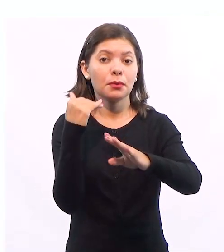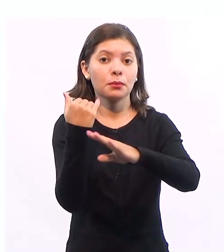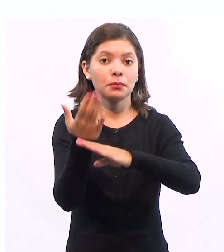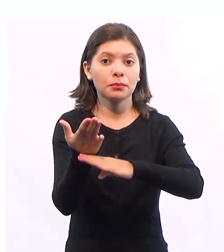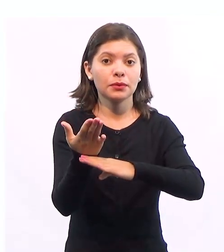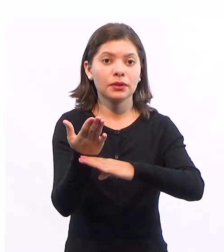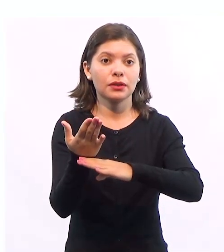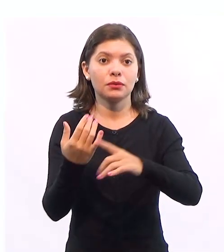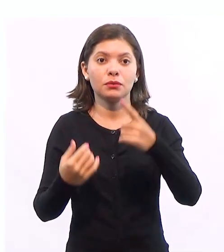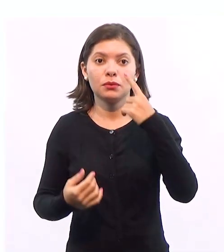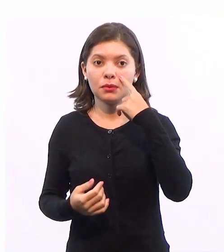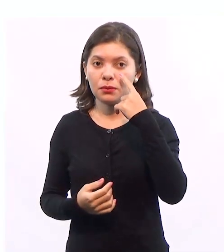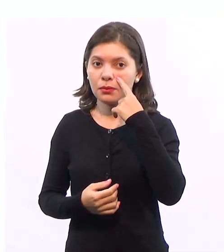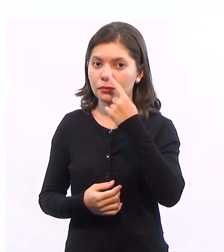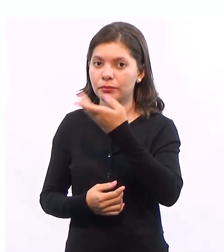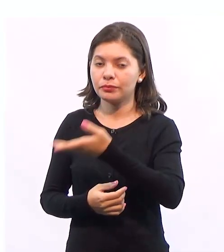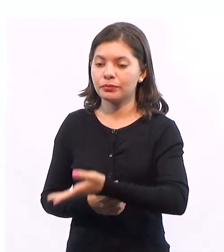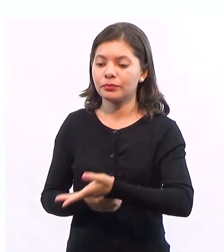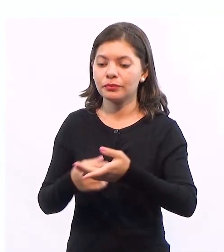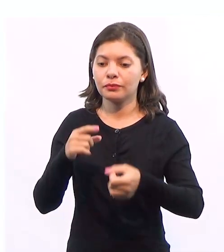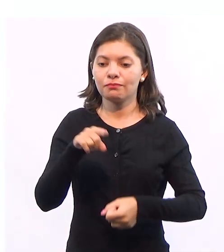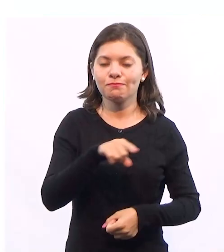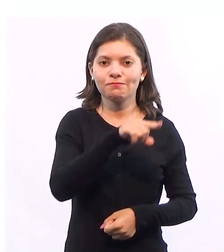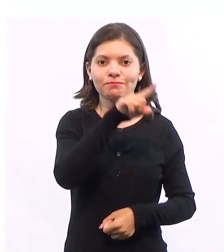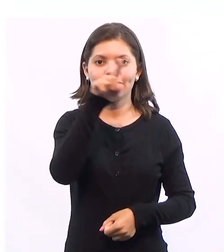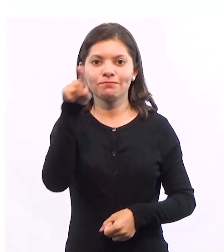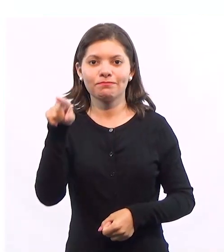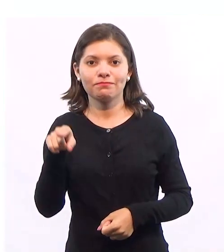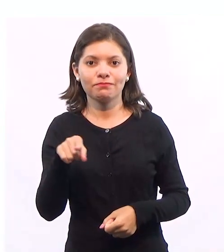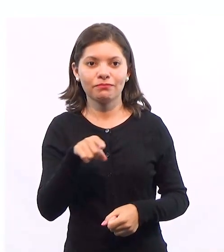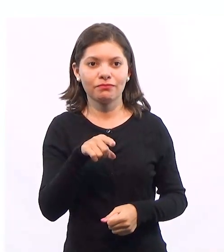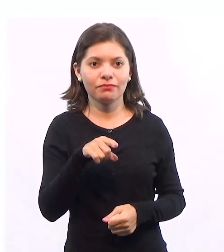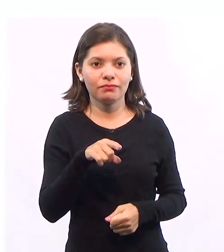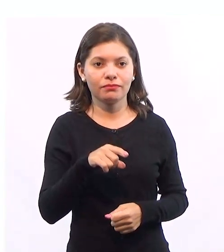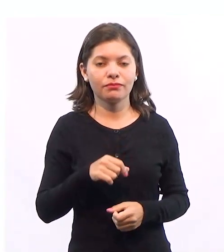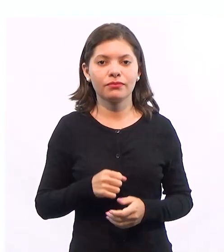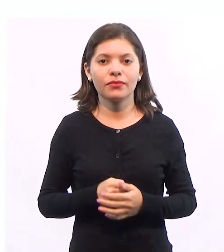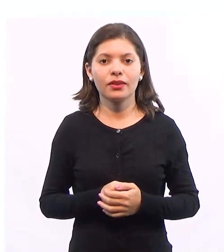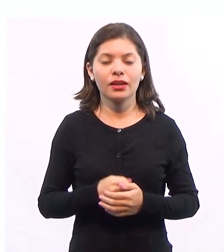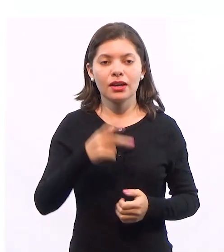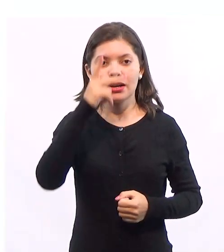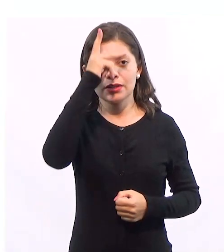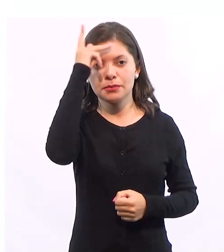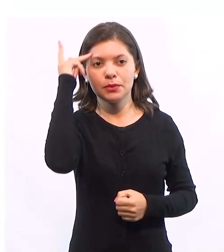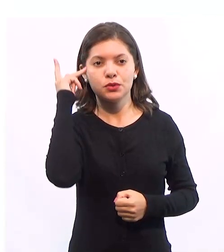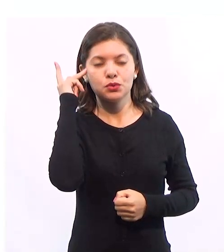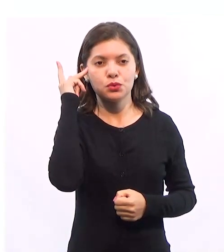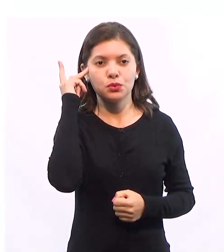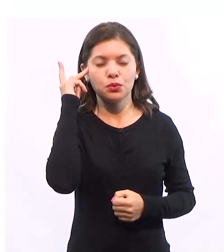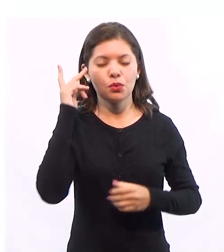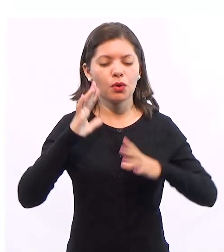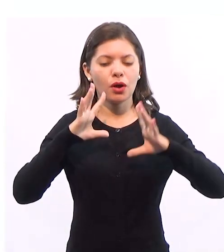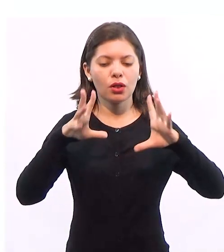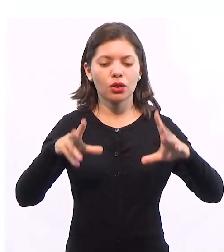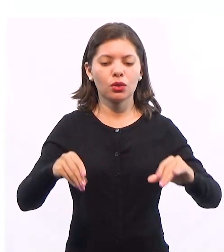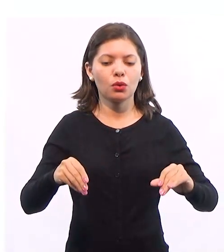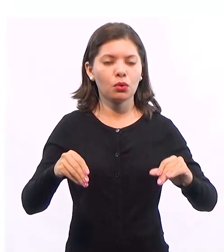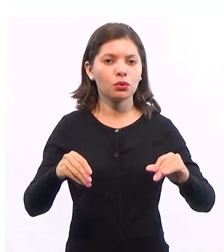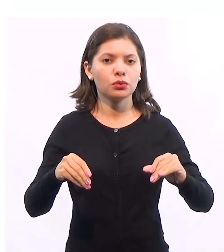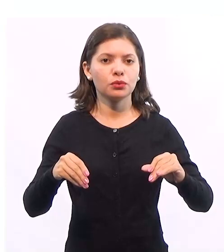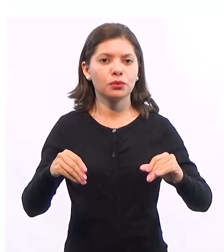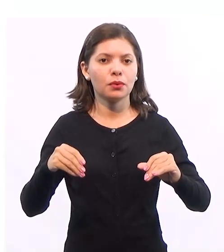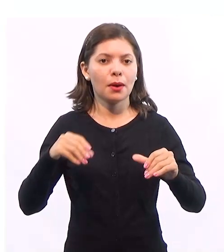meio externo, tá bom? Olha a organização como um sistema aberto aqui, ó. Os insumos, né, ou seja, as pessoas ou os recursos como um